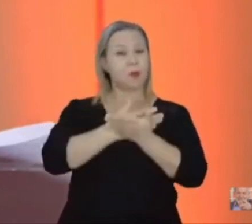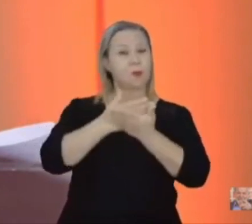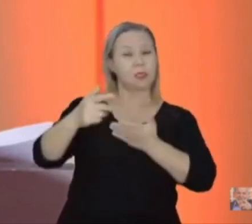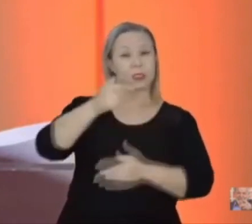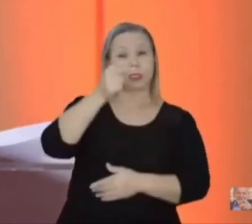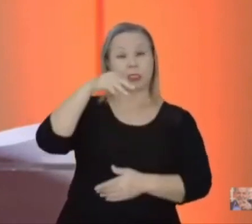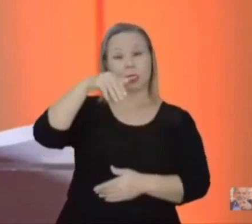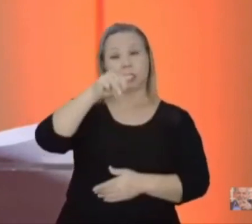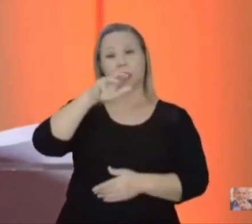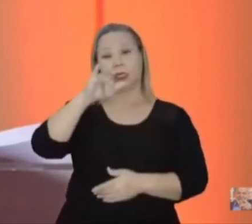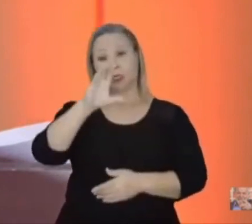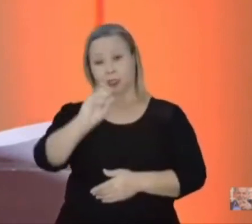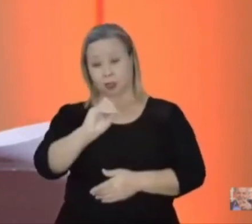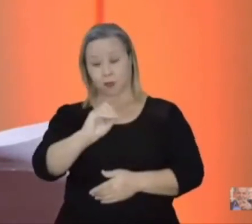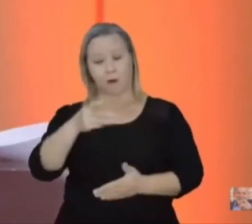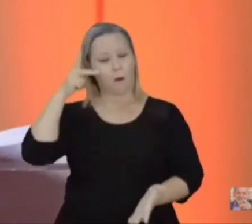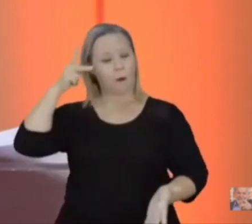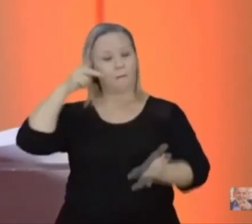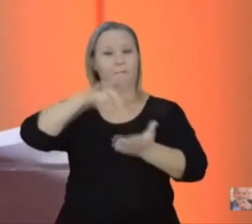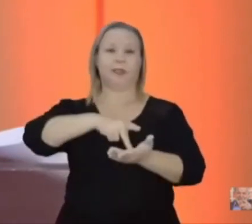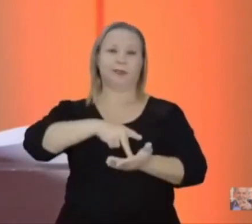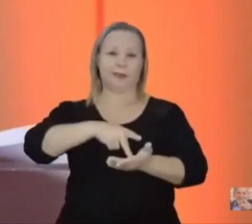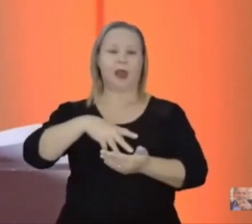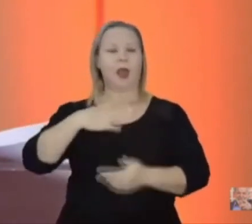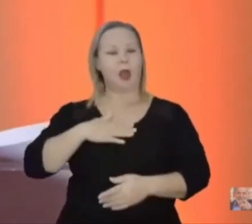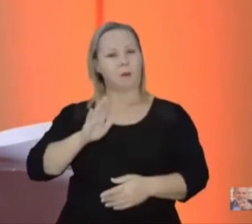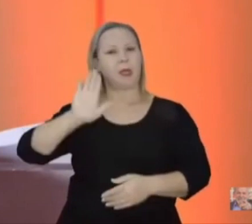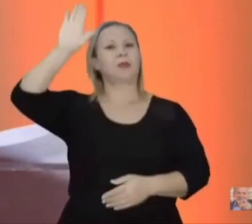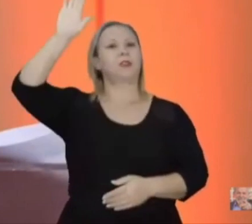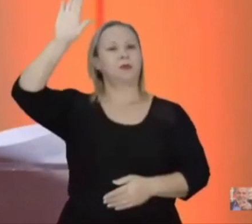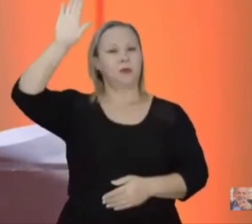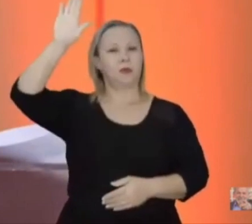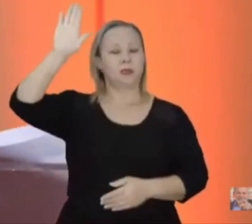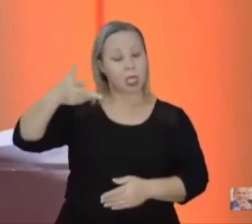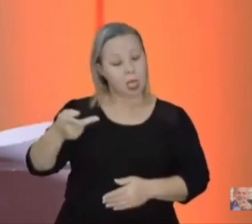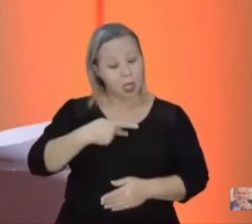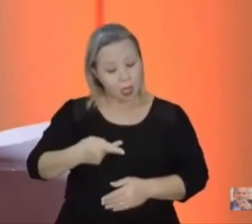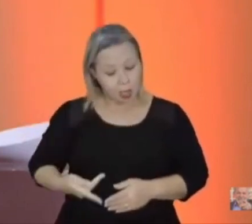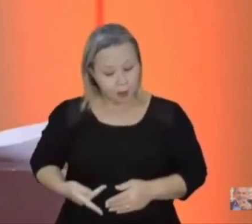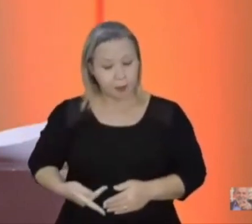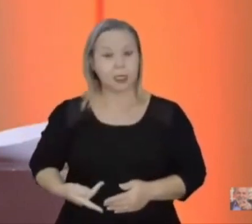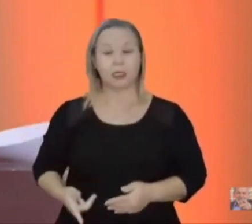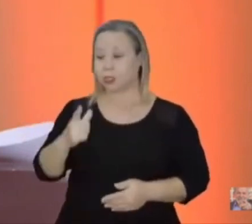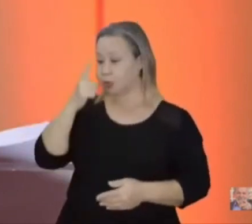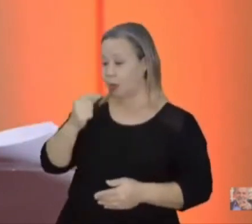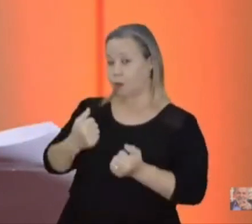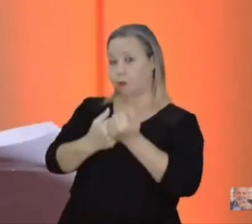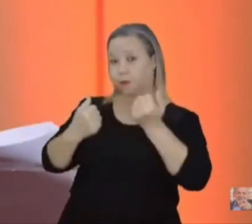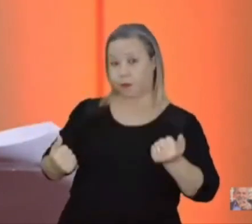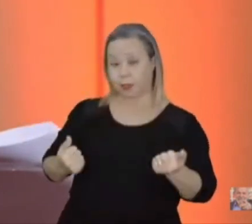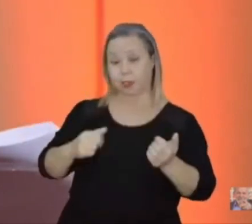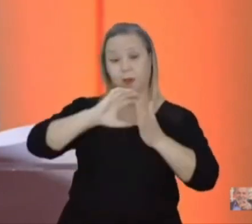for oficializado a minha candidatura a presidenta do Alckmin Vice pelos partidos que compõem a Frente